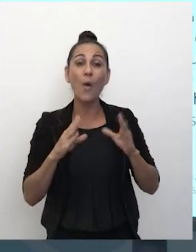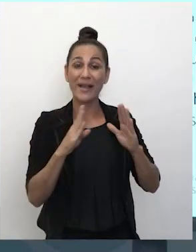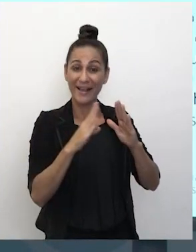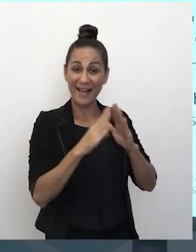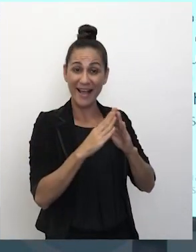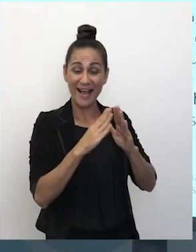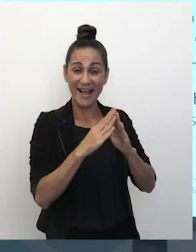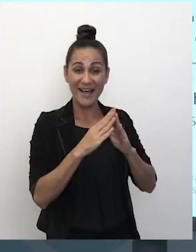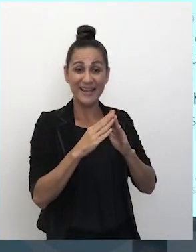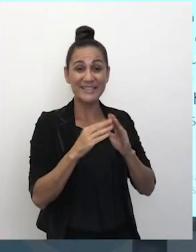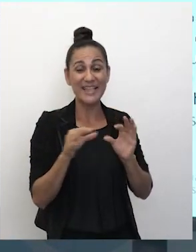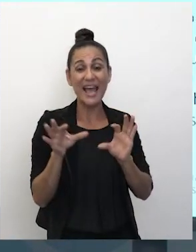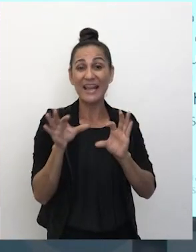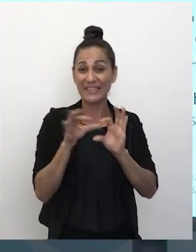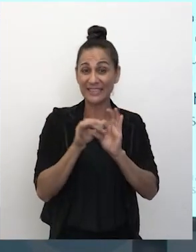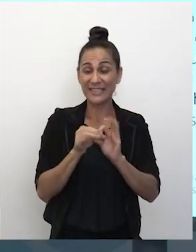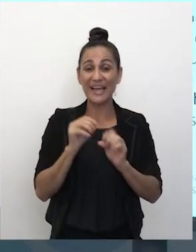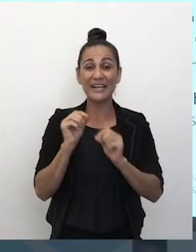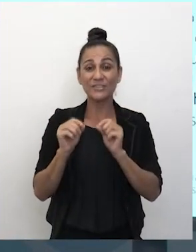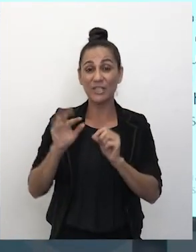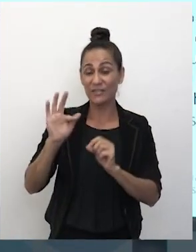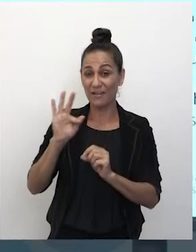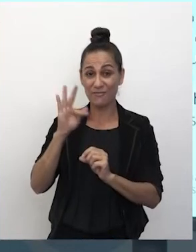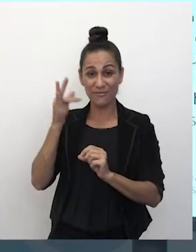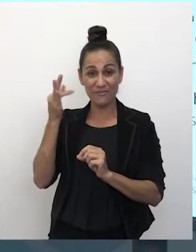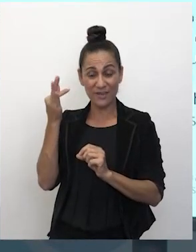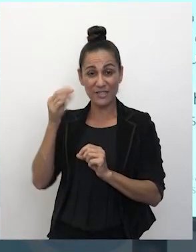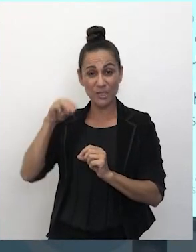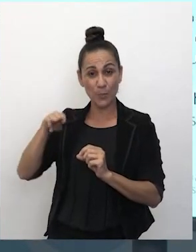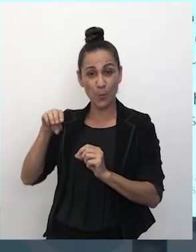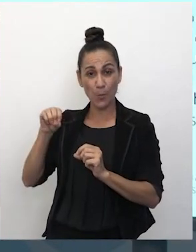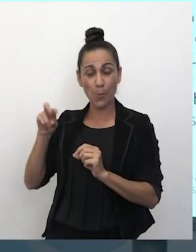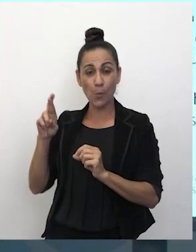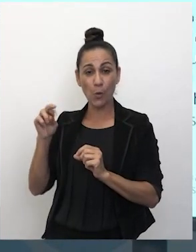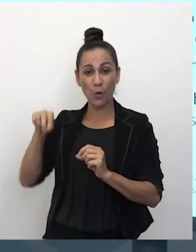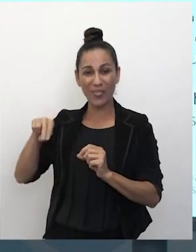monarquia francesa, enfim. E